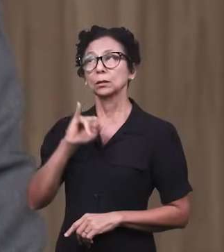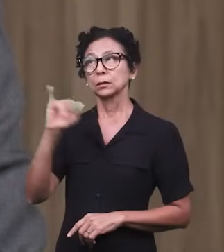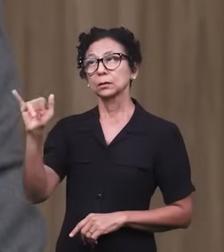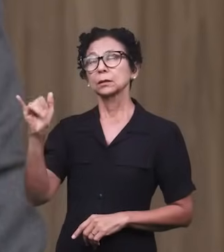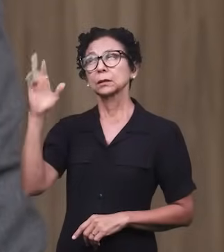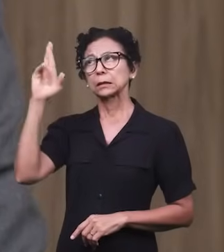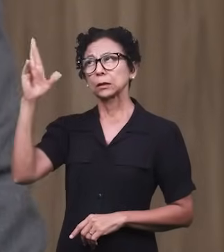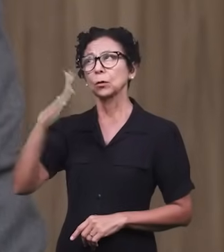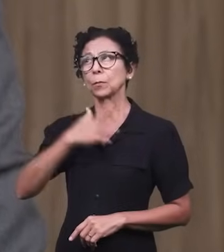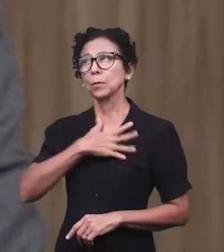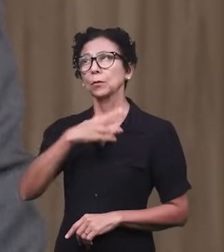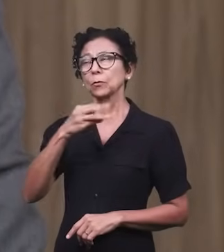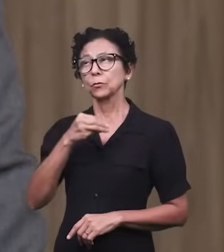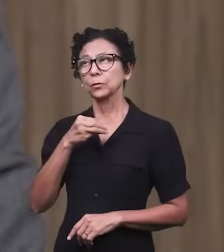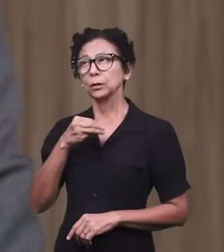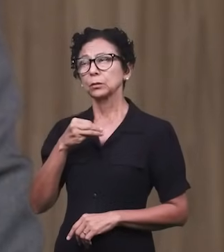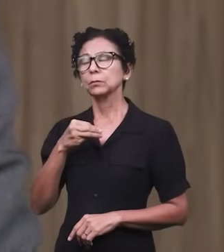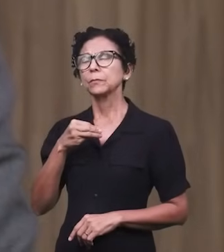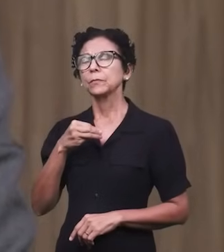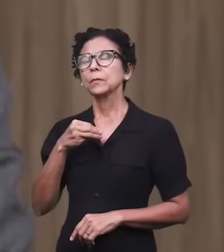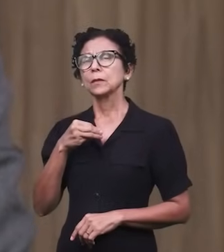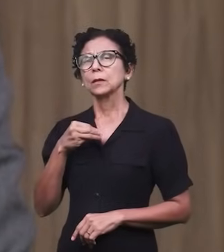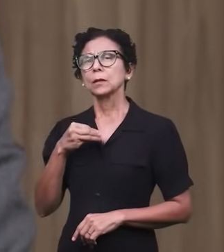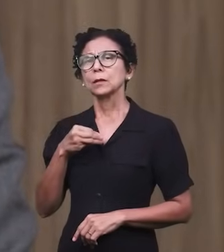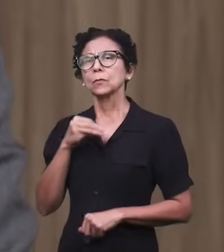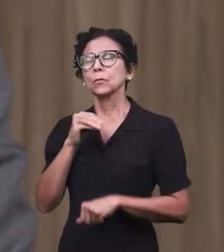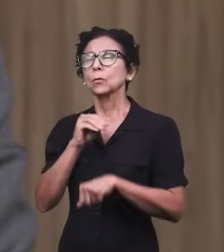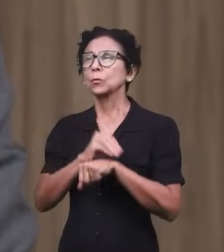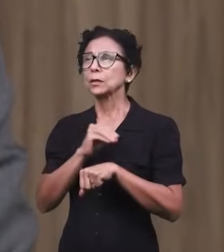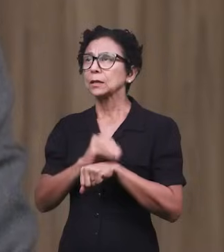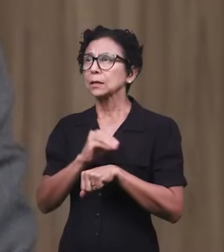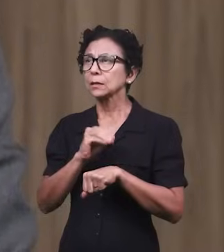dele, na presença do Senhor. É aquilo que o Wallace falou, né?